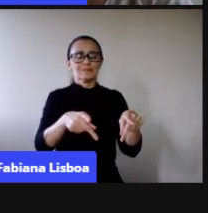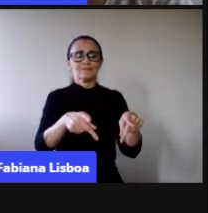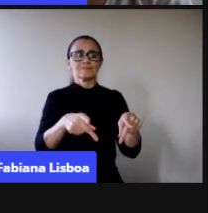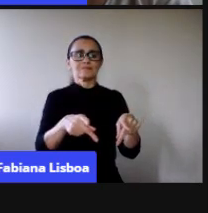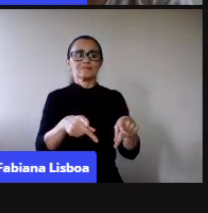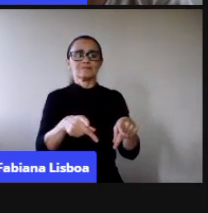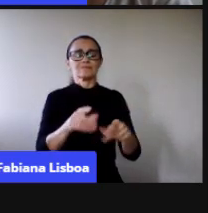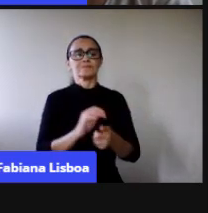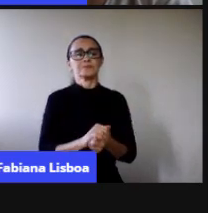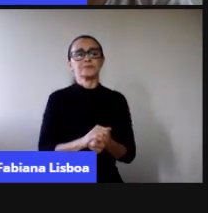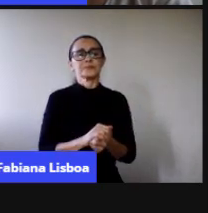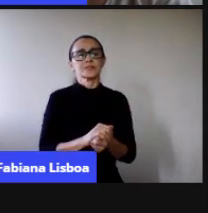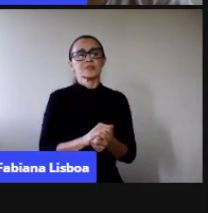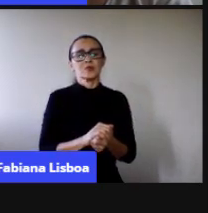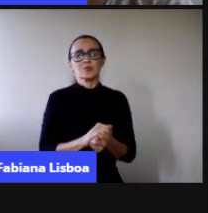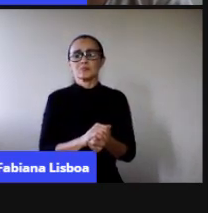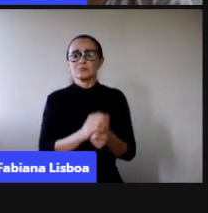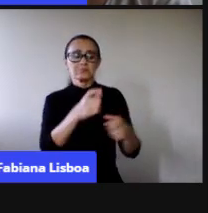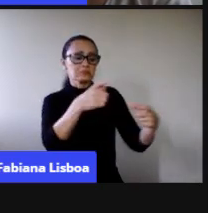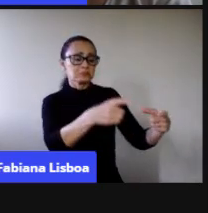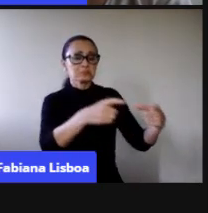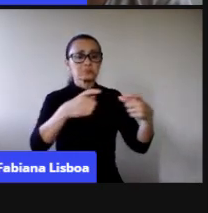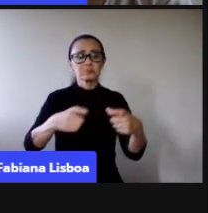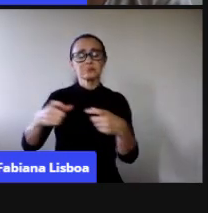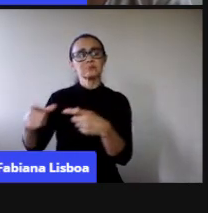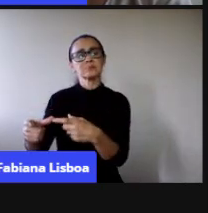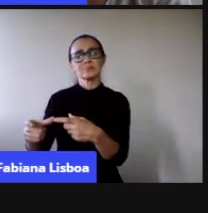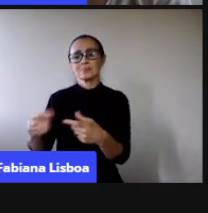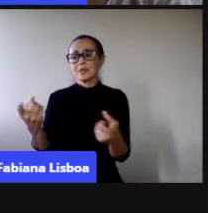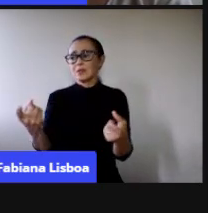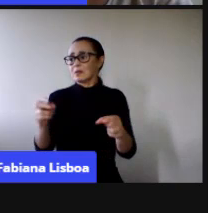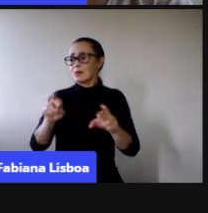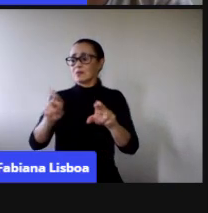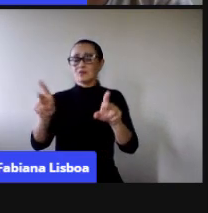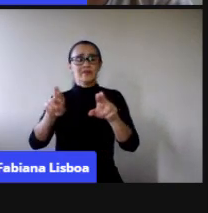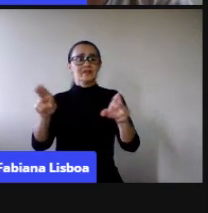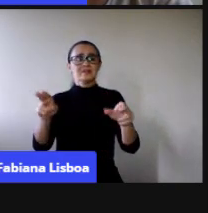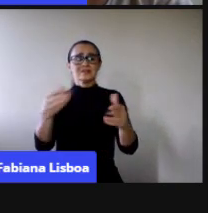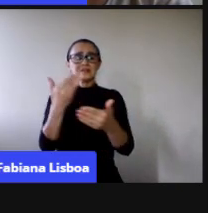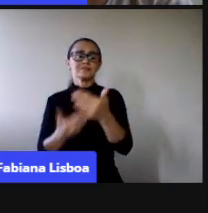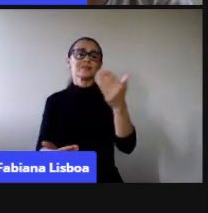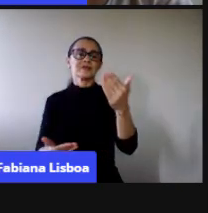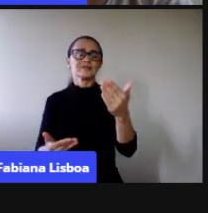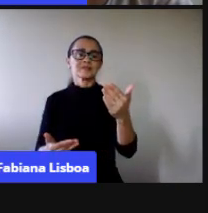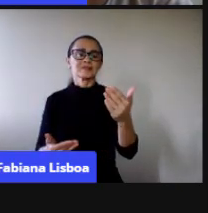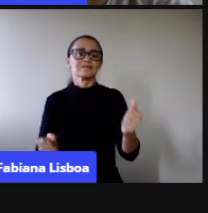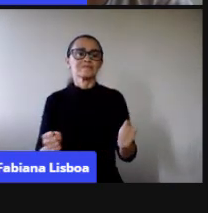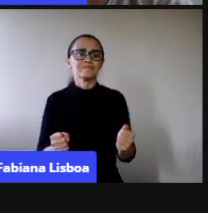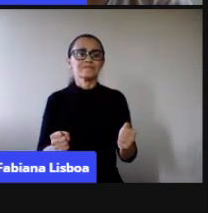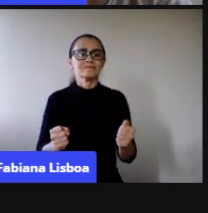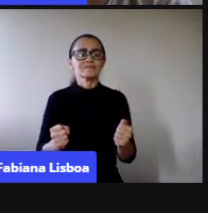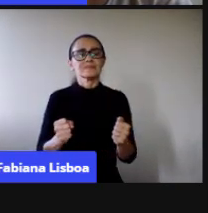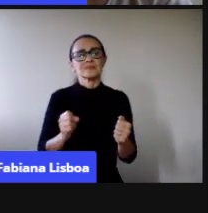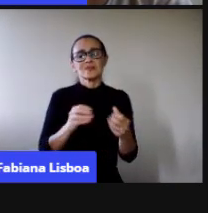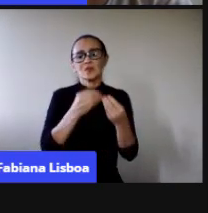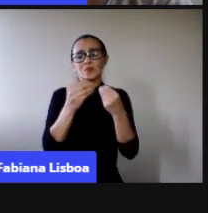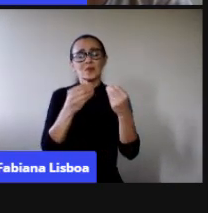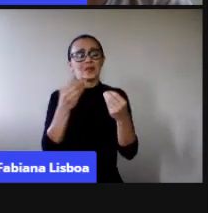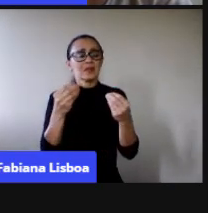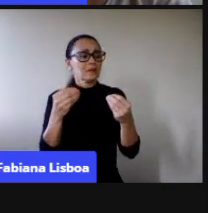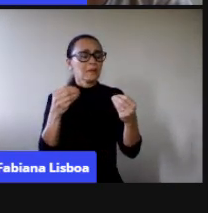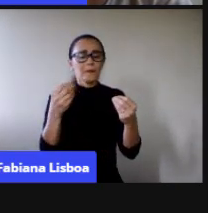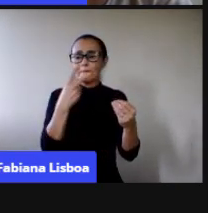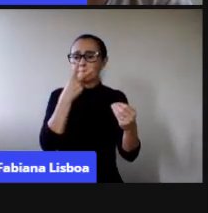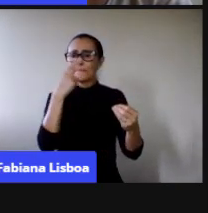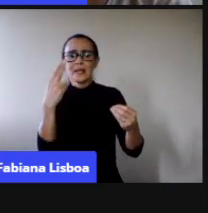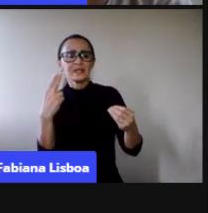Então, quando não estão nesses lugares, eles perdem as suas diferenças. Elas são assimiladas pela lógica homogênea